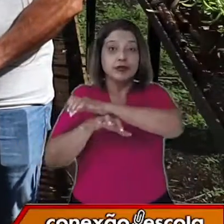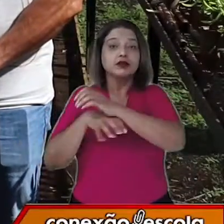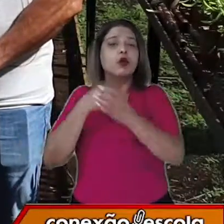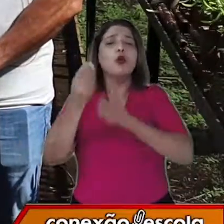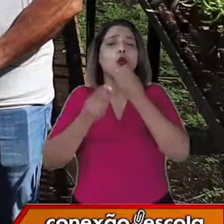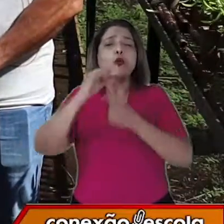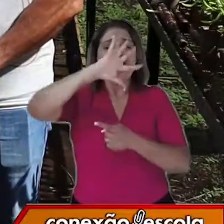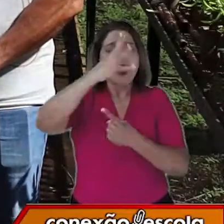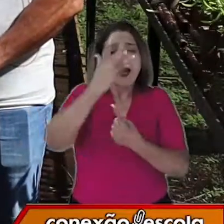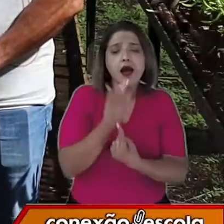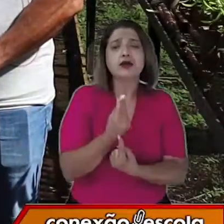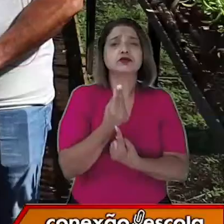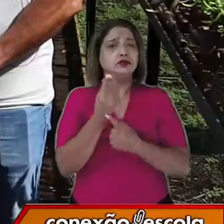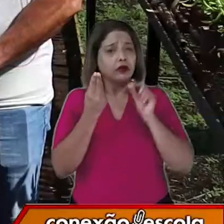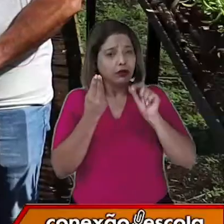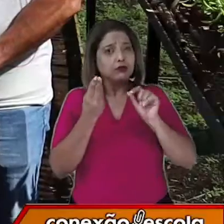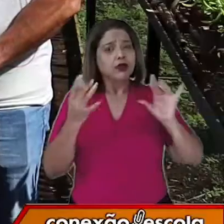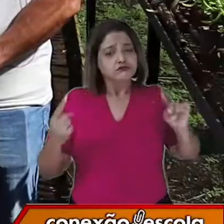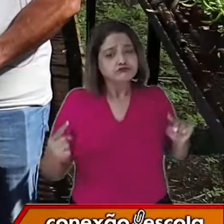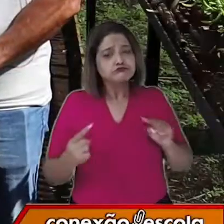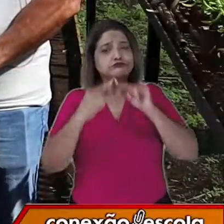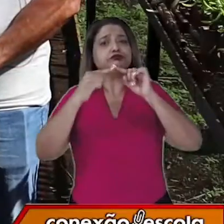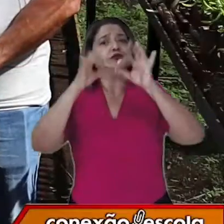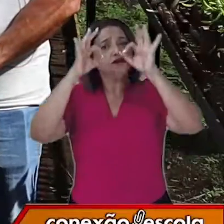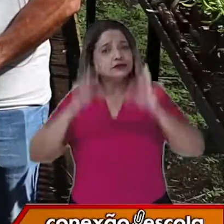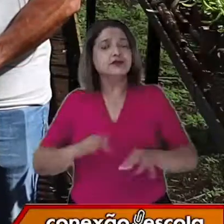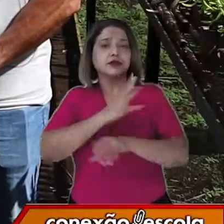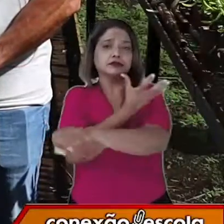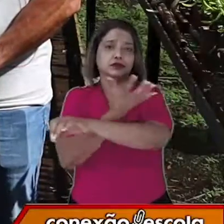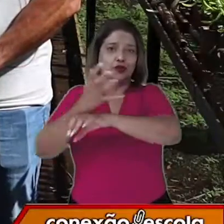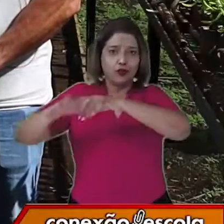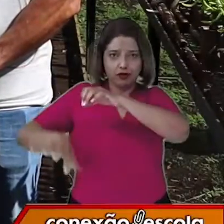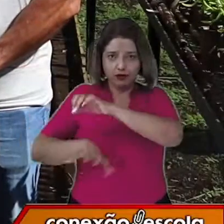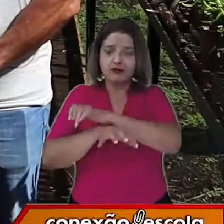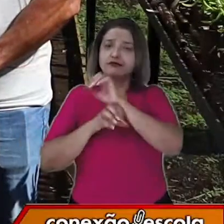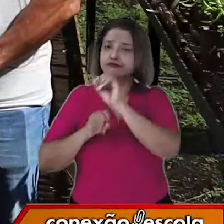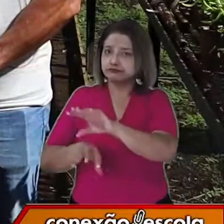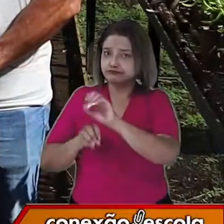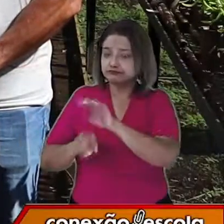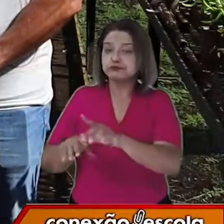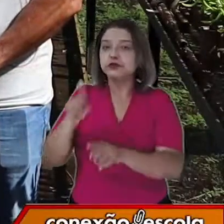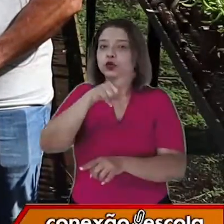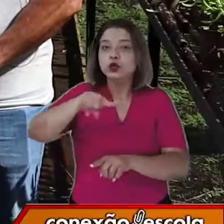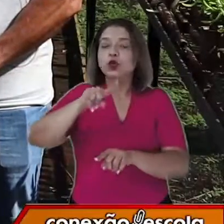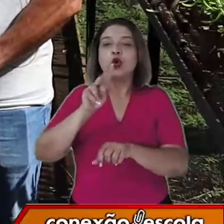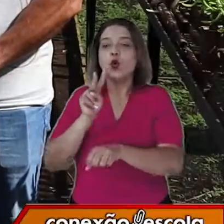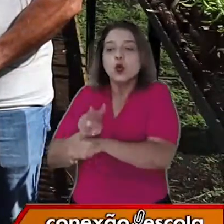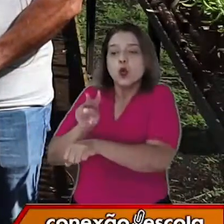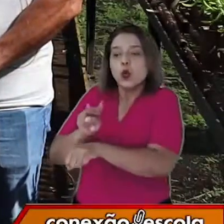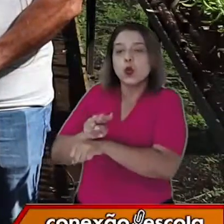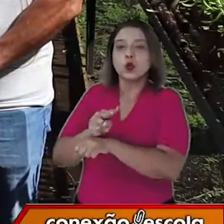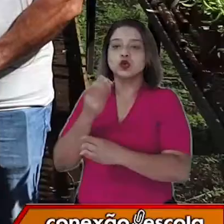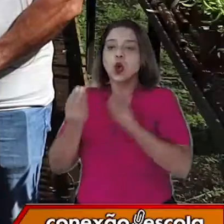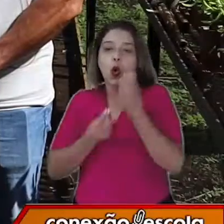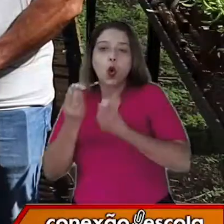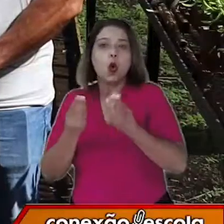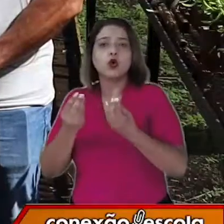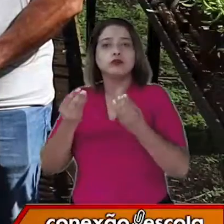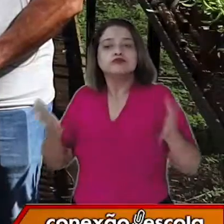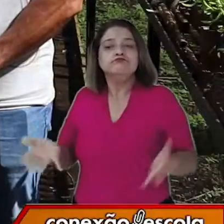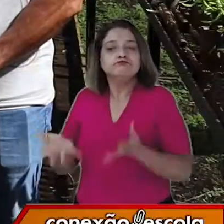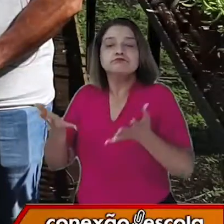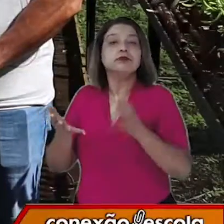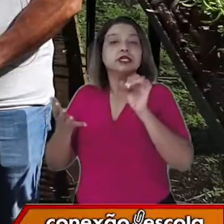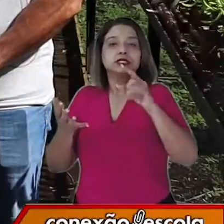como a arte tem tudo a ver com a educação ambiental. Porque a gente não cuida, a gente não preserva aquilo que a gente